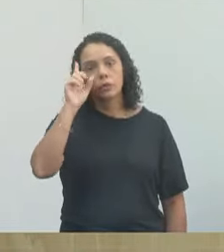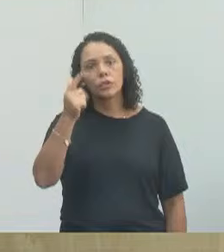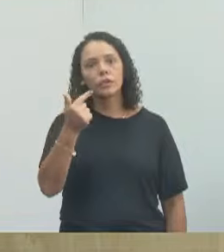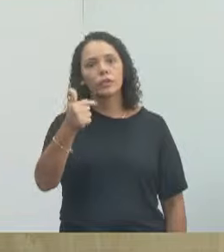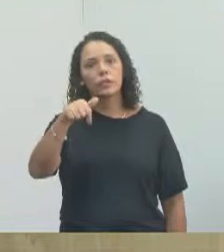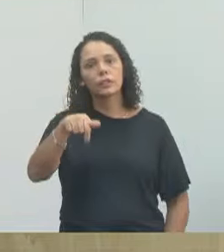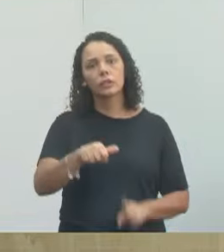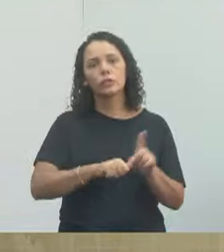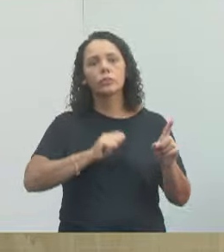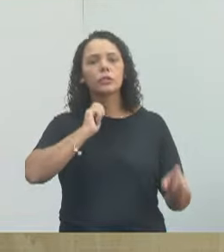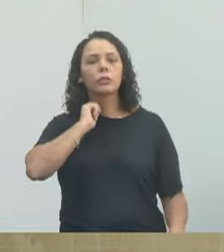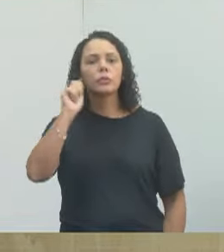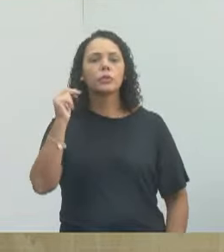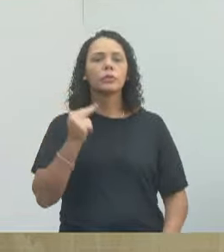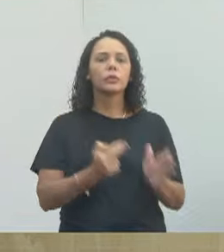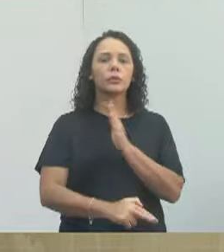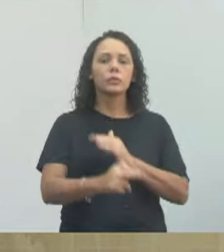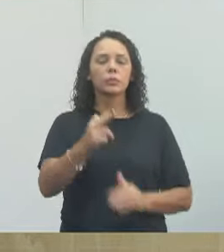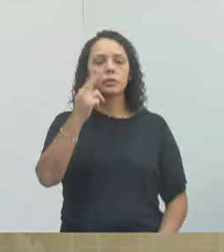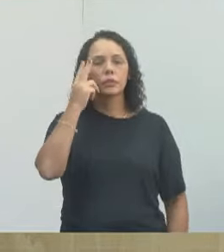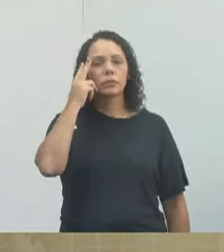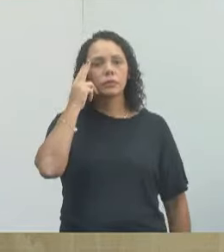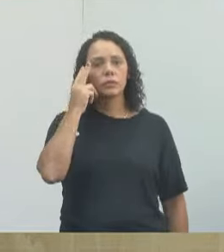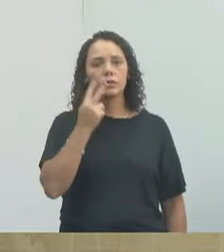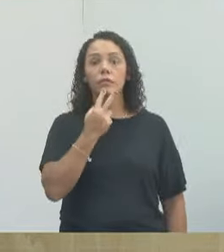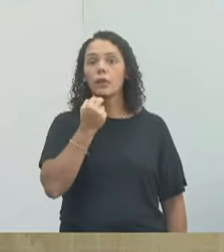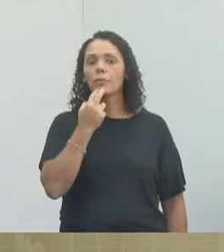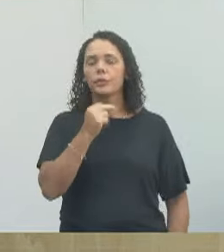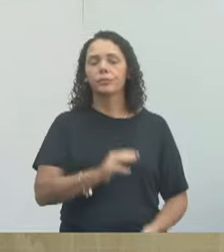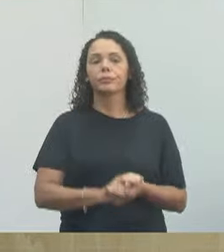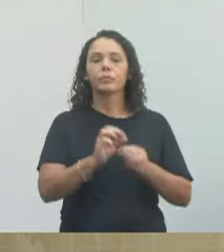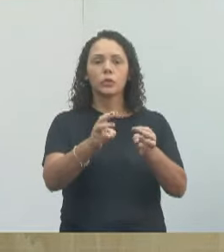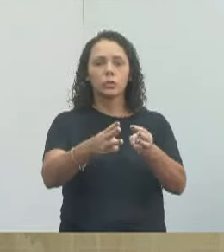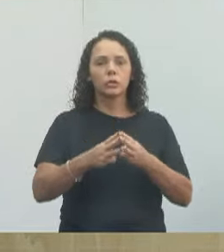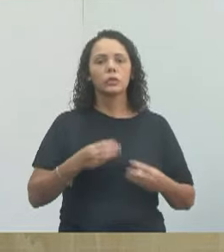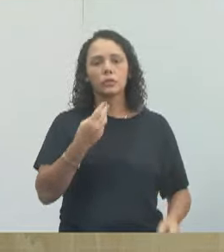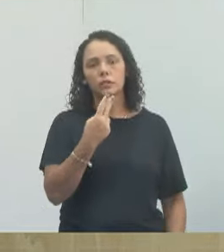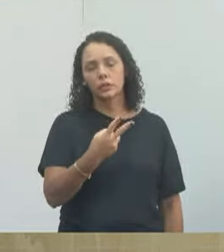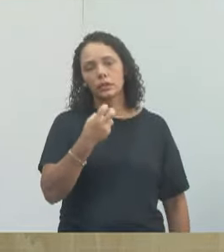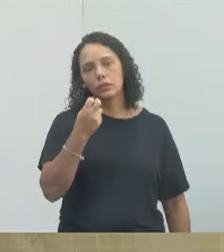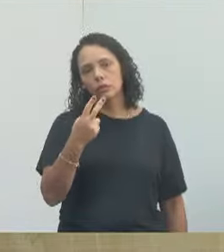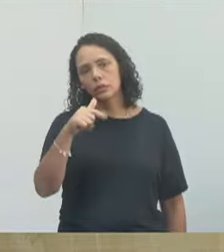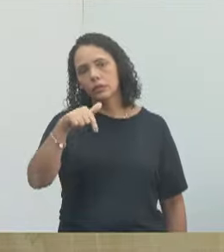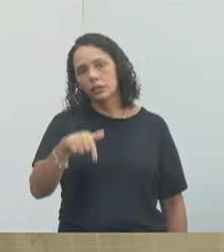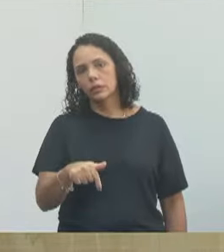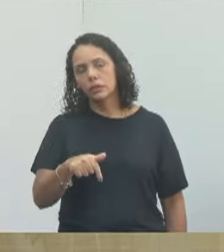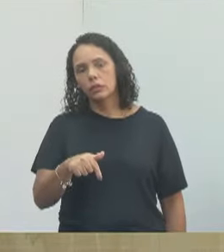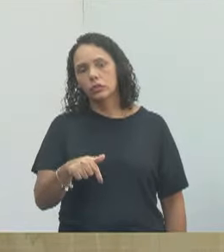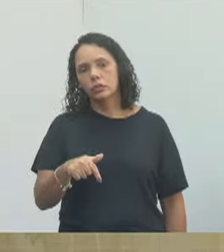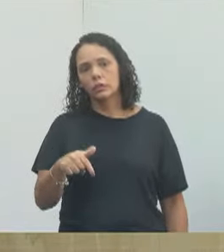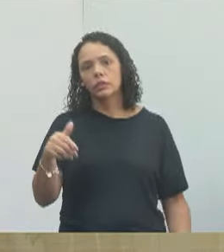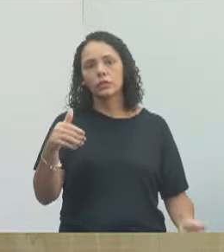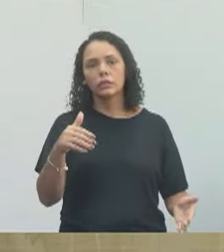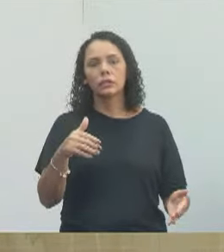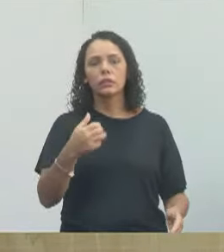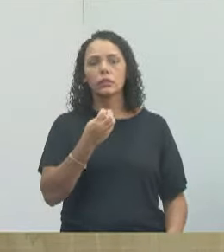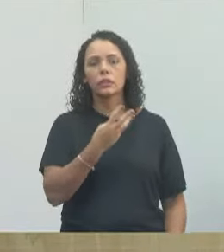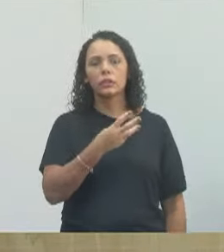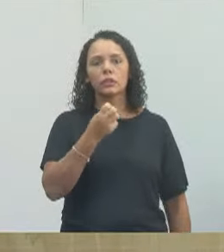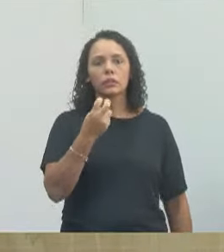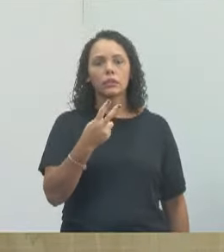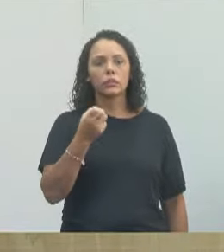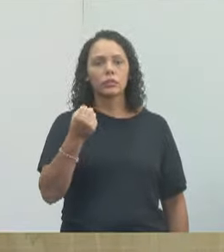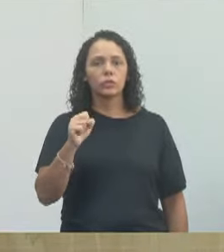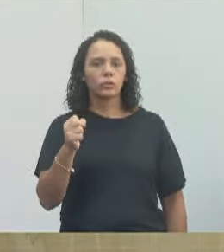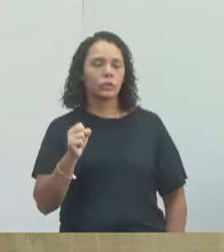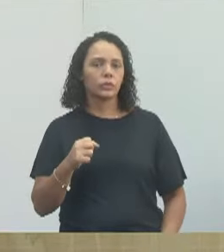Valmir do Parque meia-lua Moção 327 Moção moções número 327 e 328